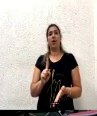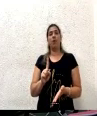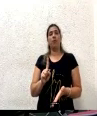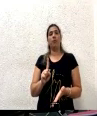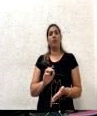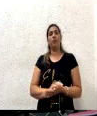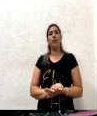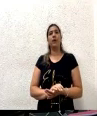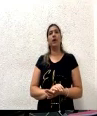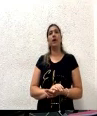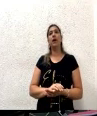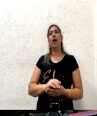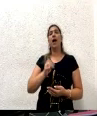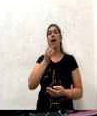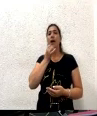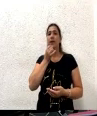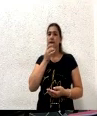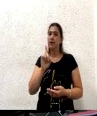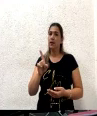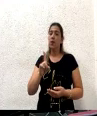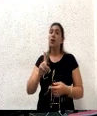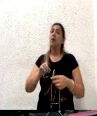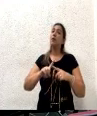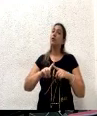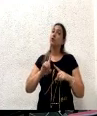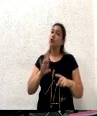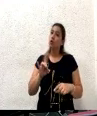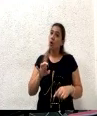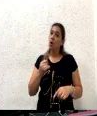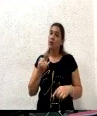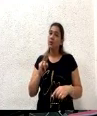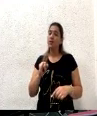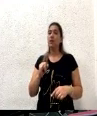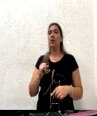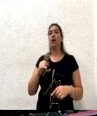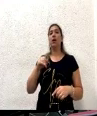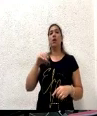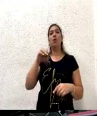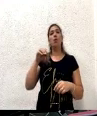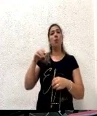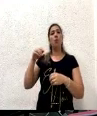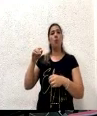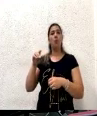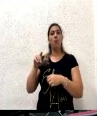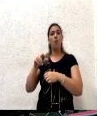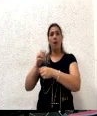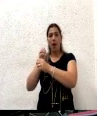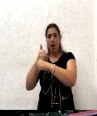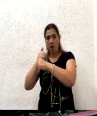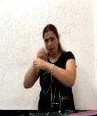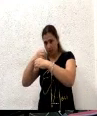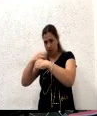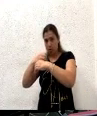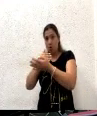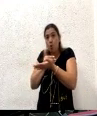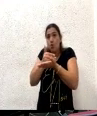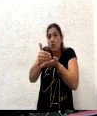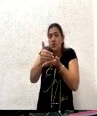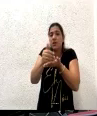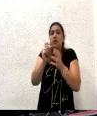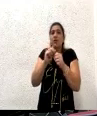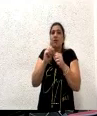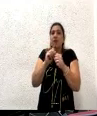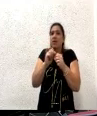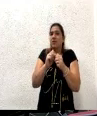chega vacina para nós, a não ser que o Butantan consiga um incentivo, consiga colocar na rua, que eu acredito, inclusive, que vai